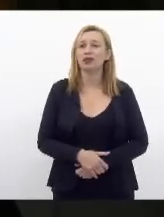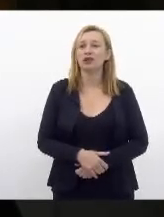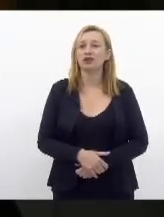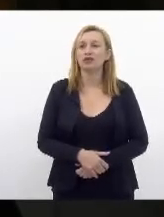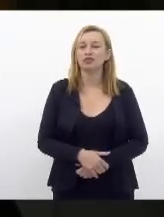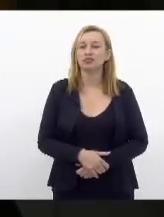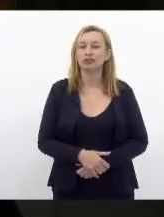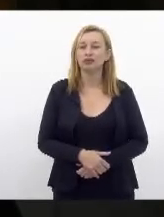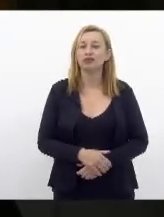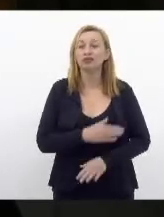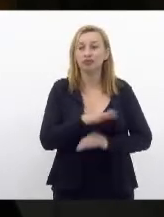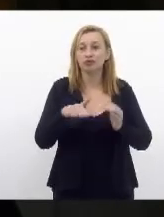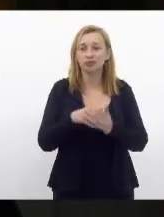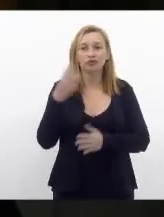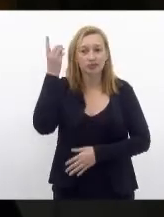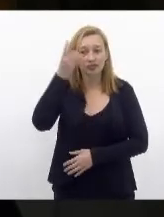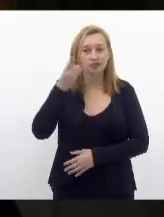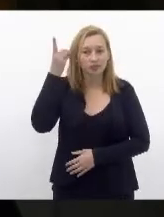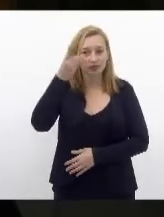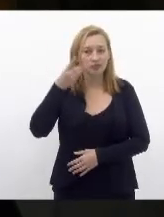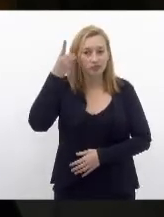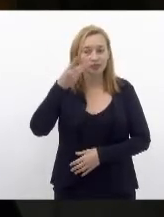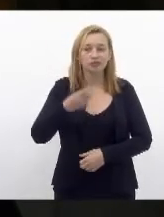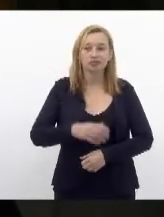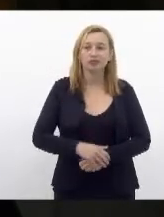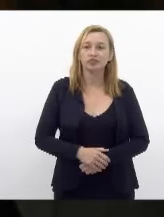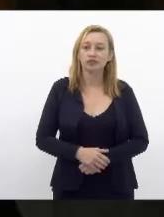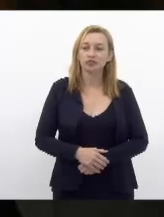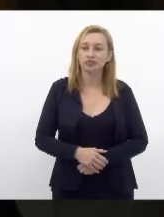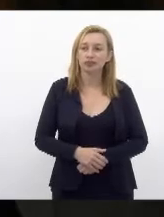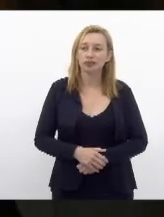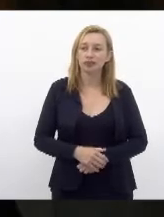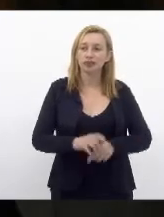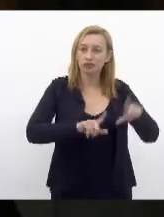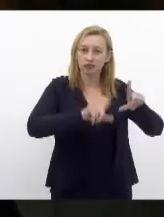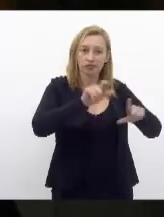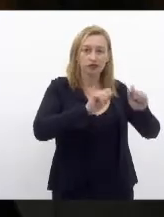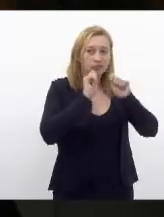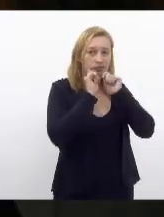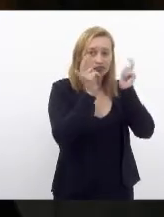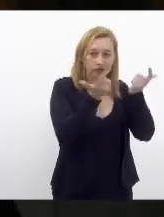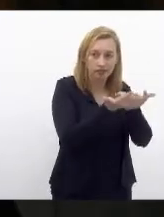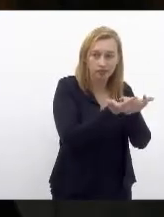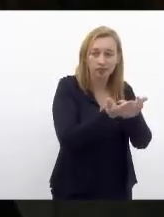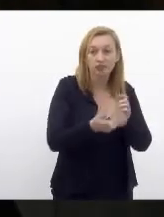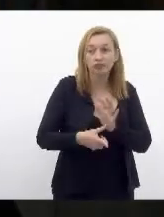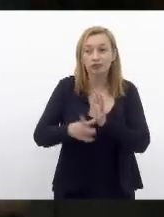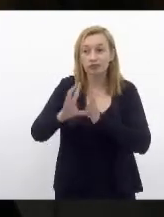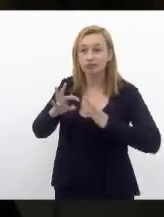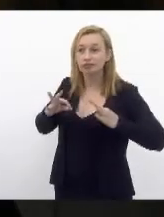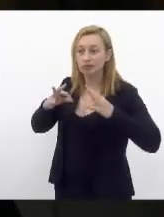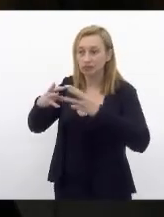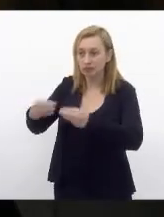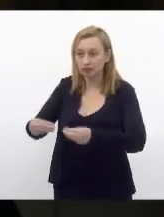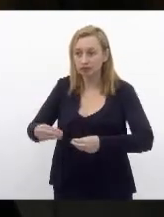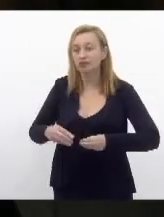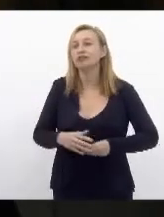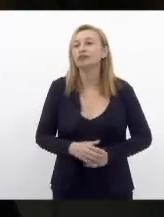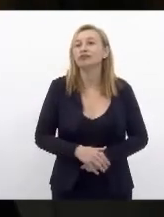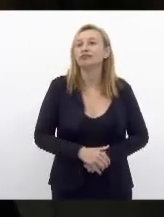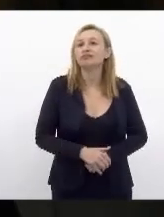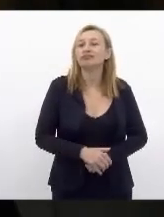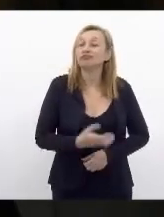senhoras e senhores deputados, público que nos assiste na TV Alerj, antes de mais nada,